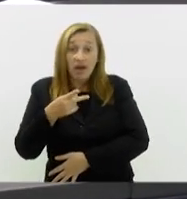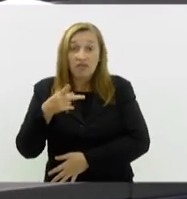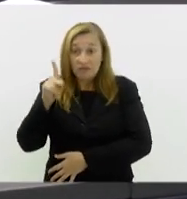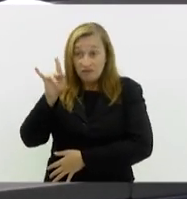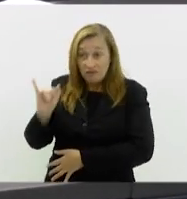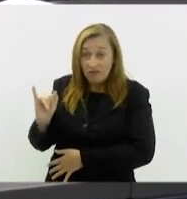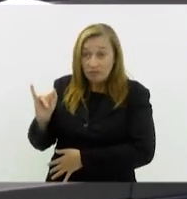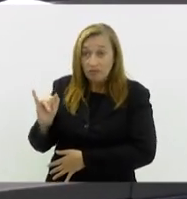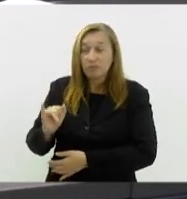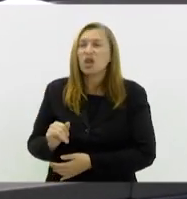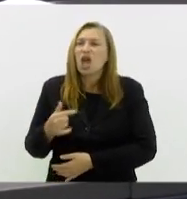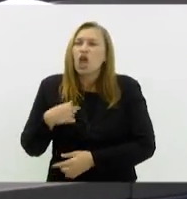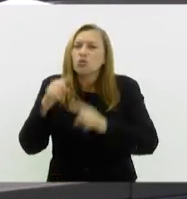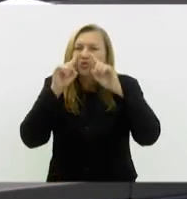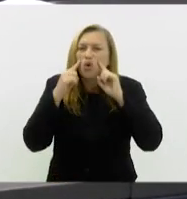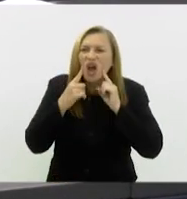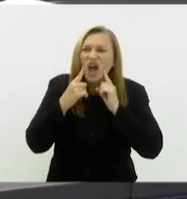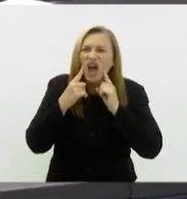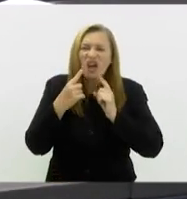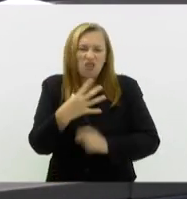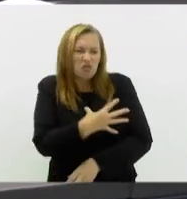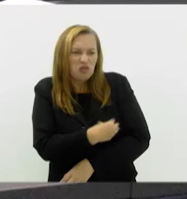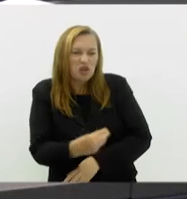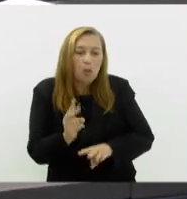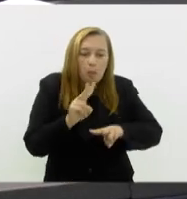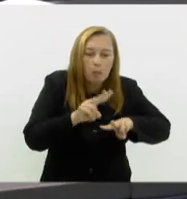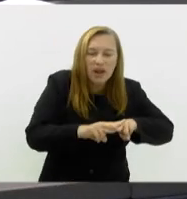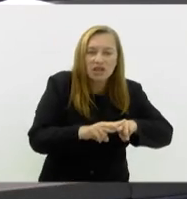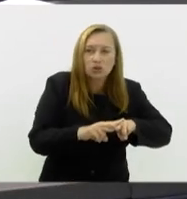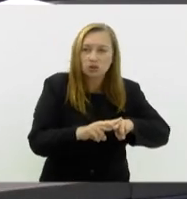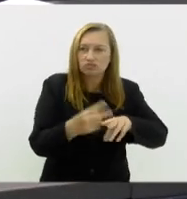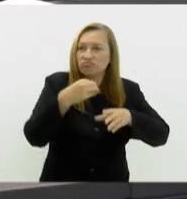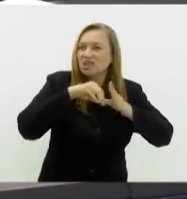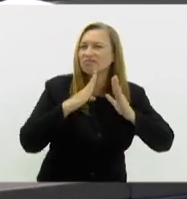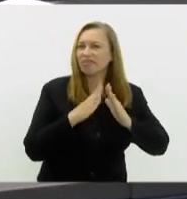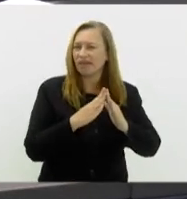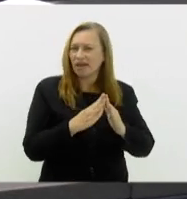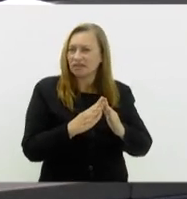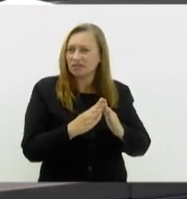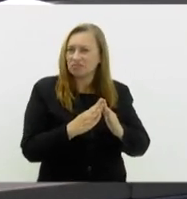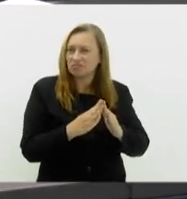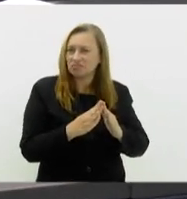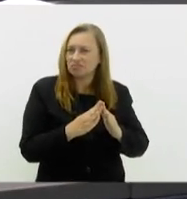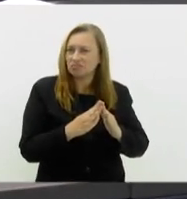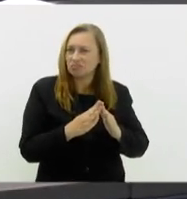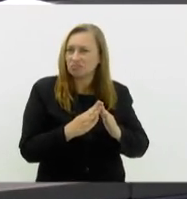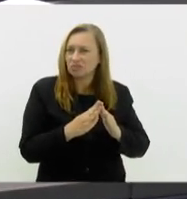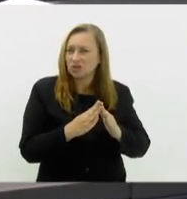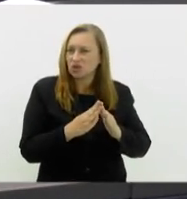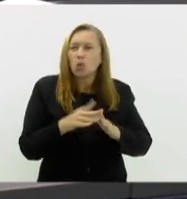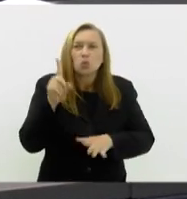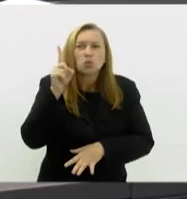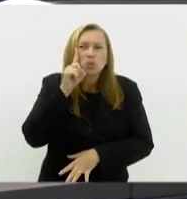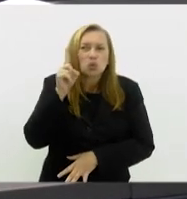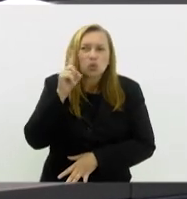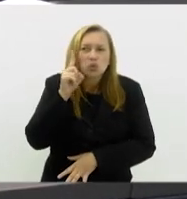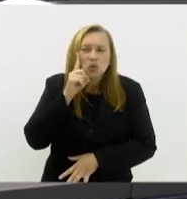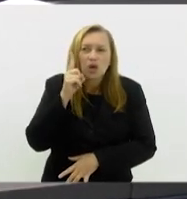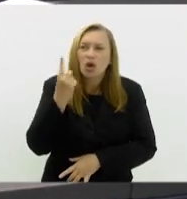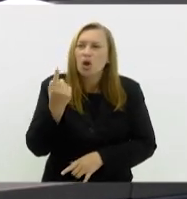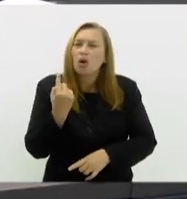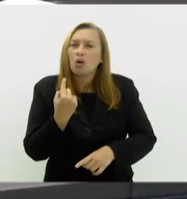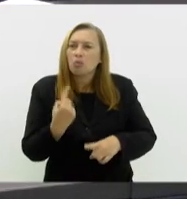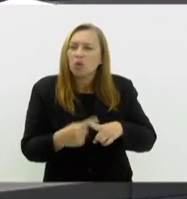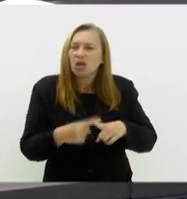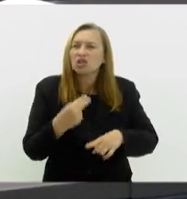chego a chorar vendo meu filho preso dentro de casa todos os dias porque ele não pode